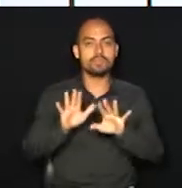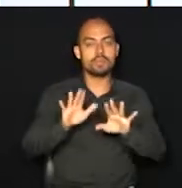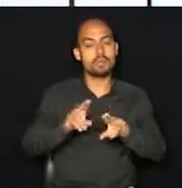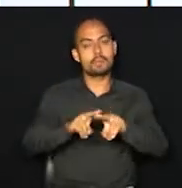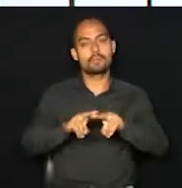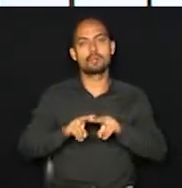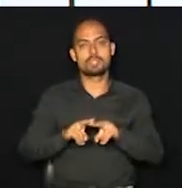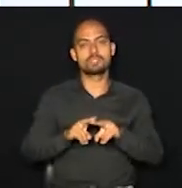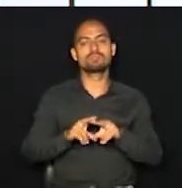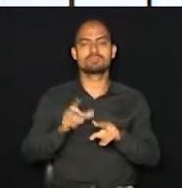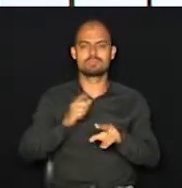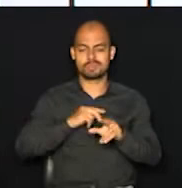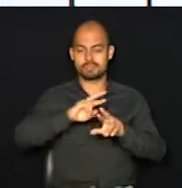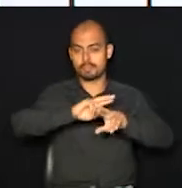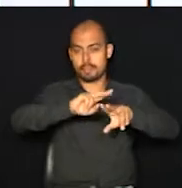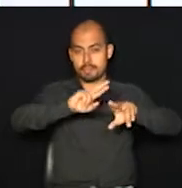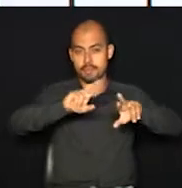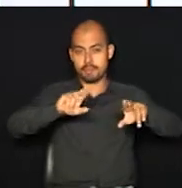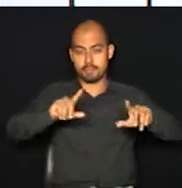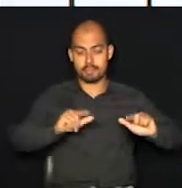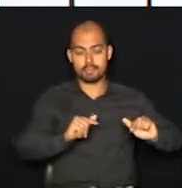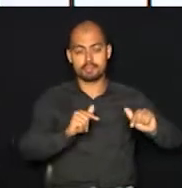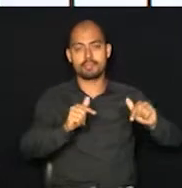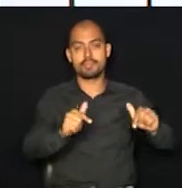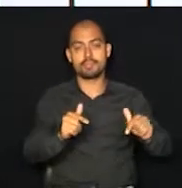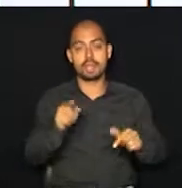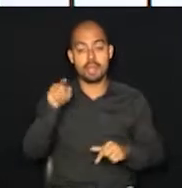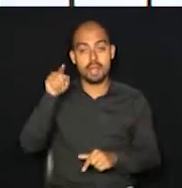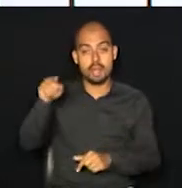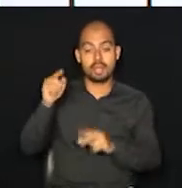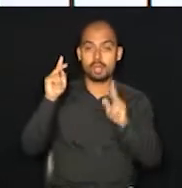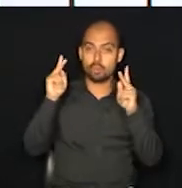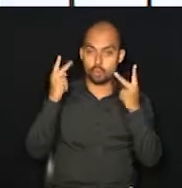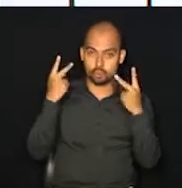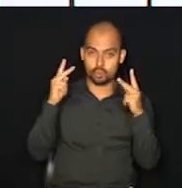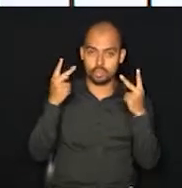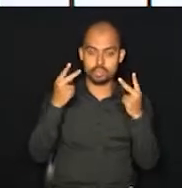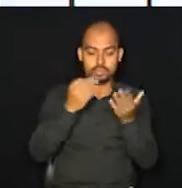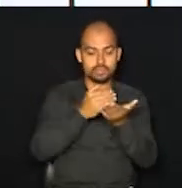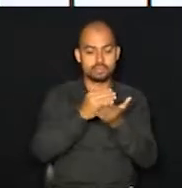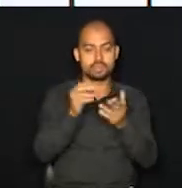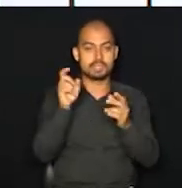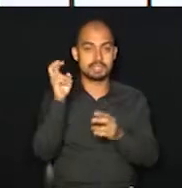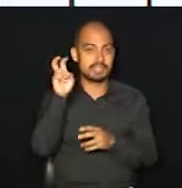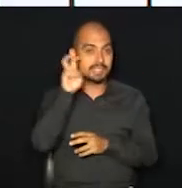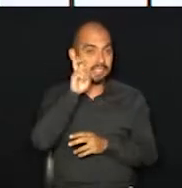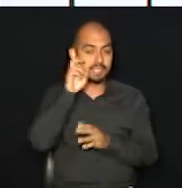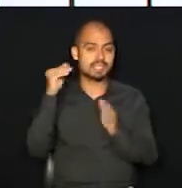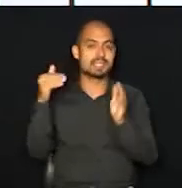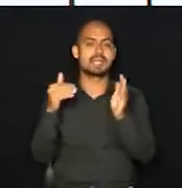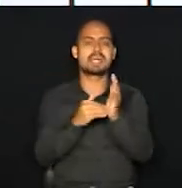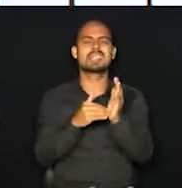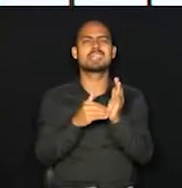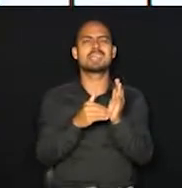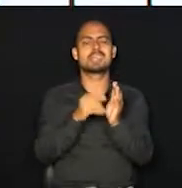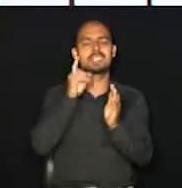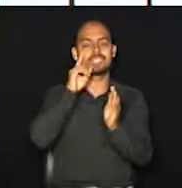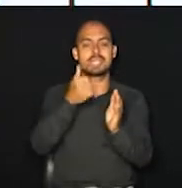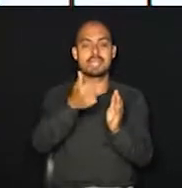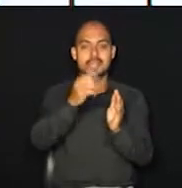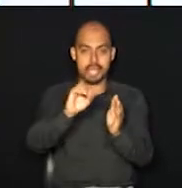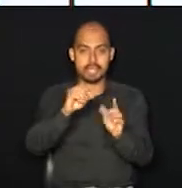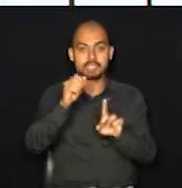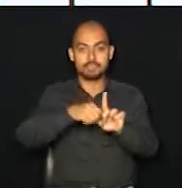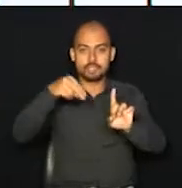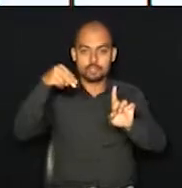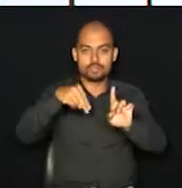várias atividades. E no caso de Hortolândia, as atividades começaram nesta quinta-feira e vão até o dia 10 de novembro, que é